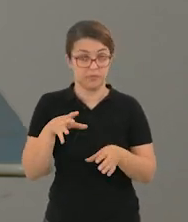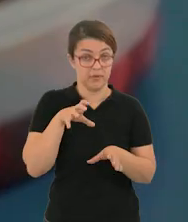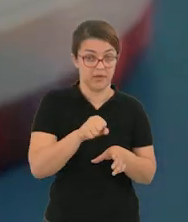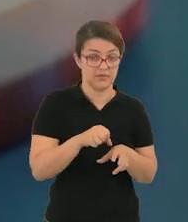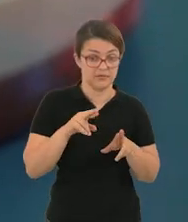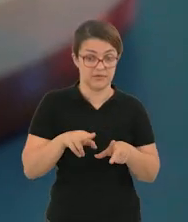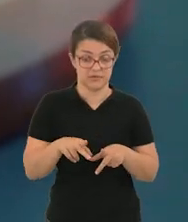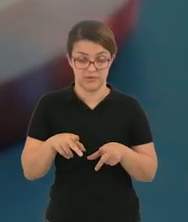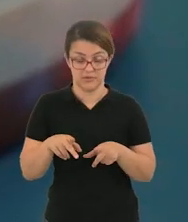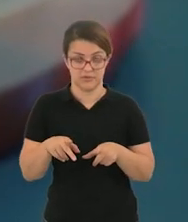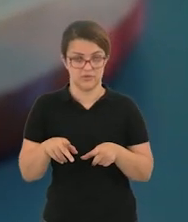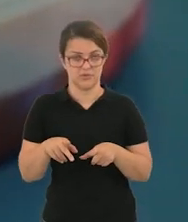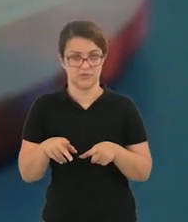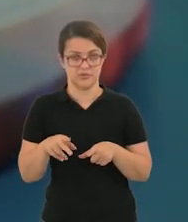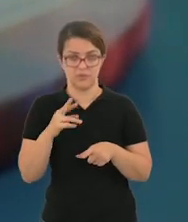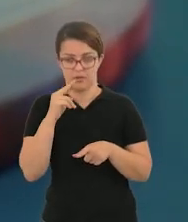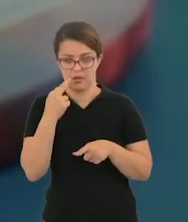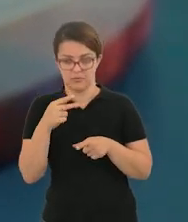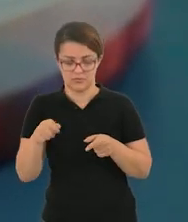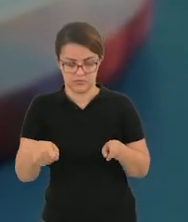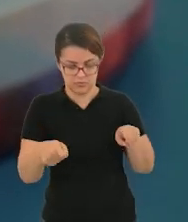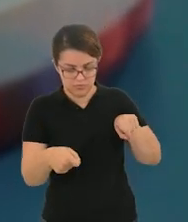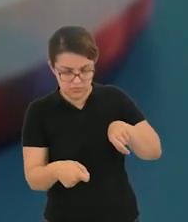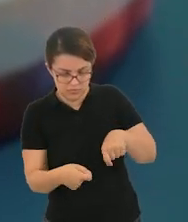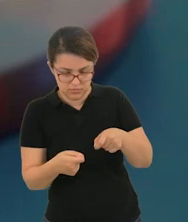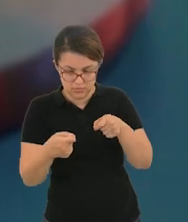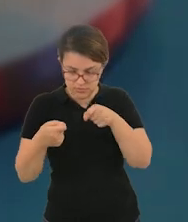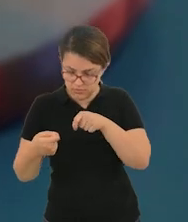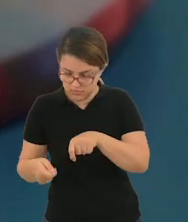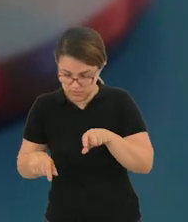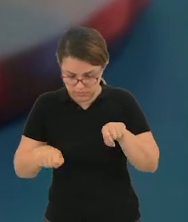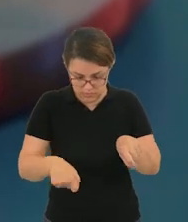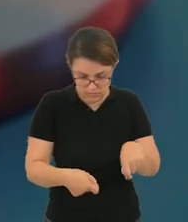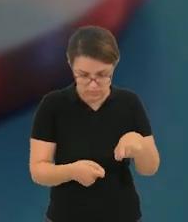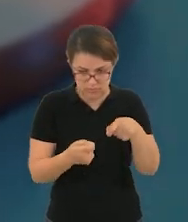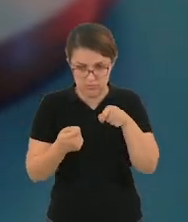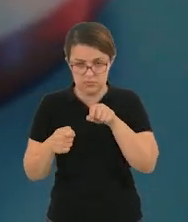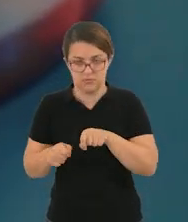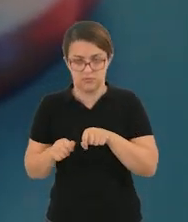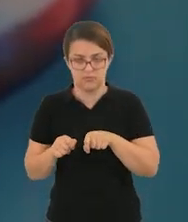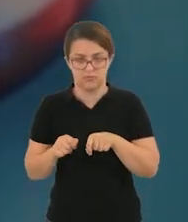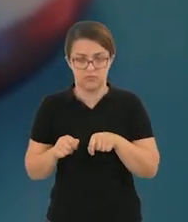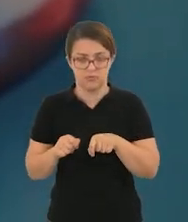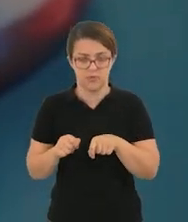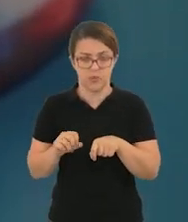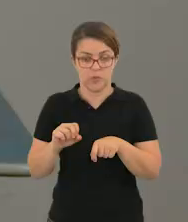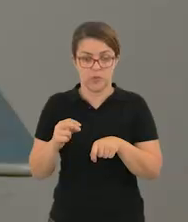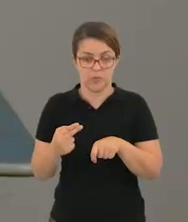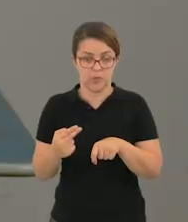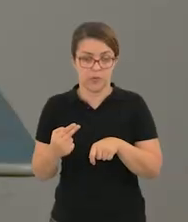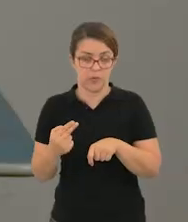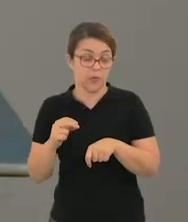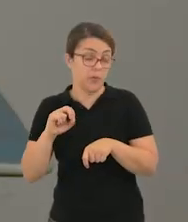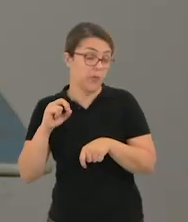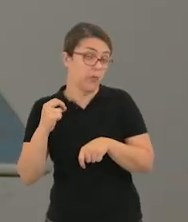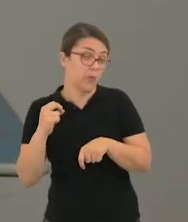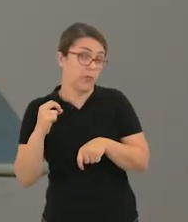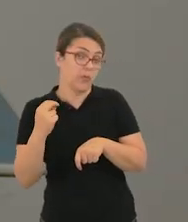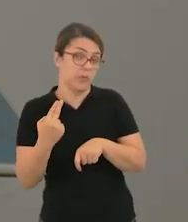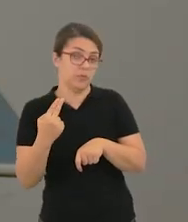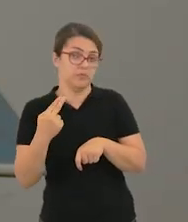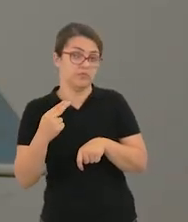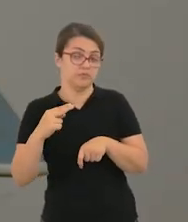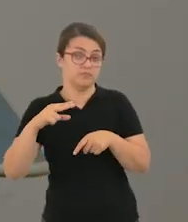pegar um palitinho de sorvete, ou você pode também entregar prendedor de roupa para ele